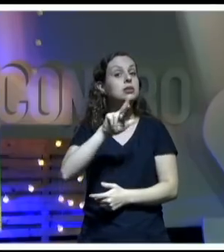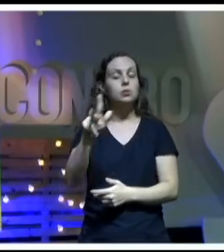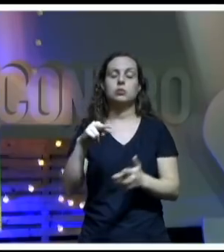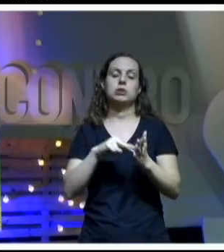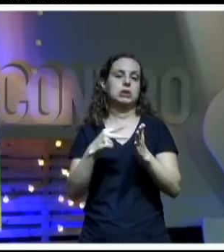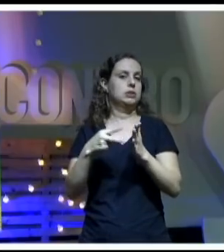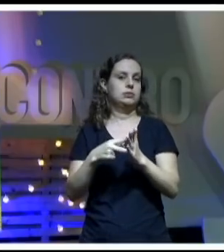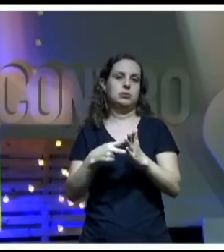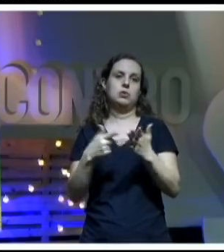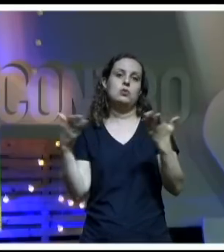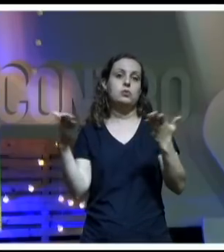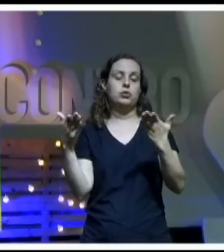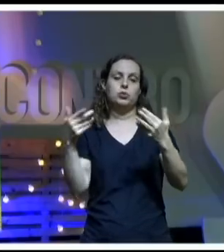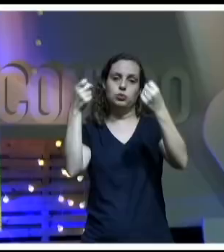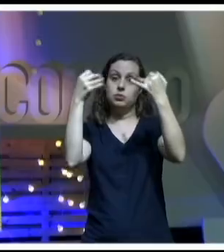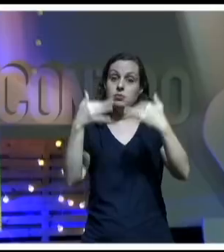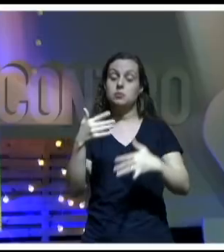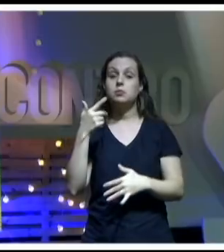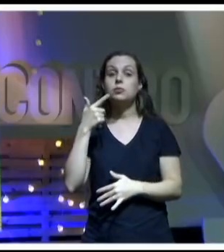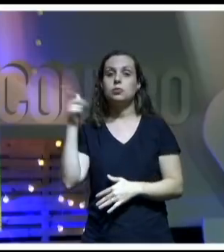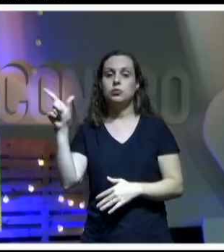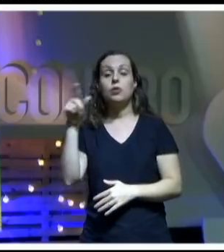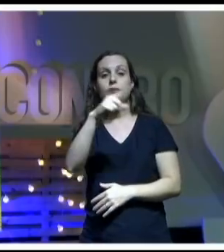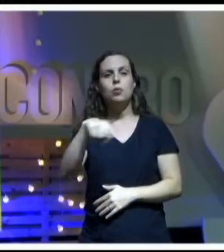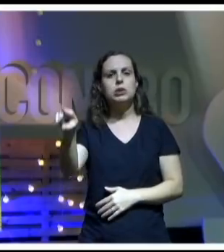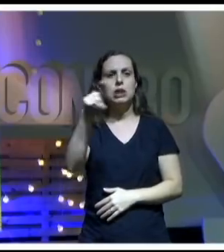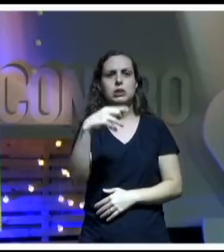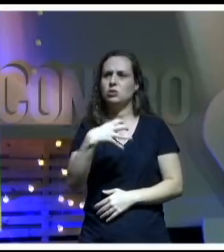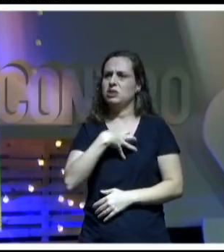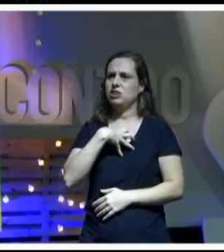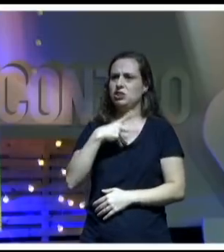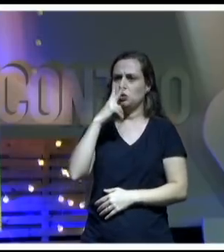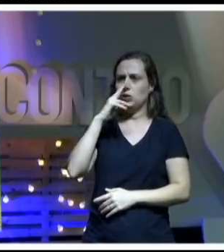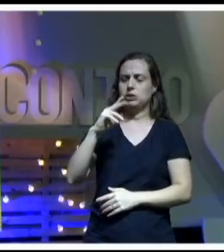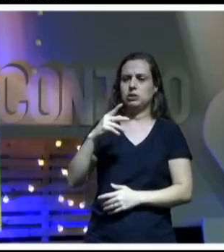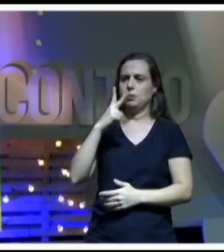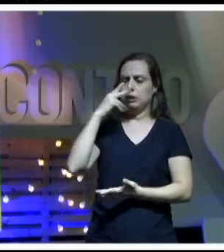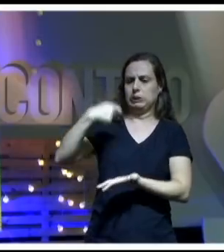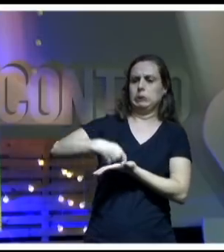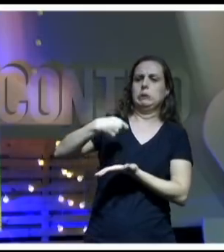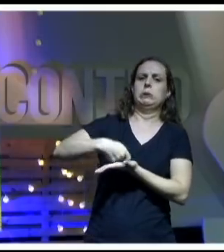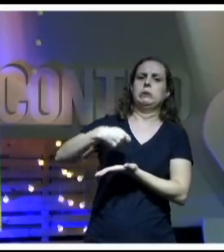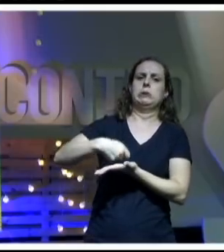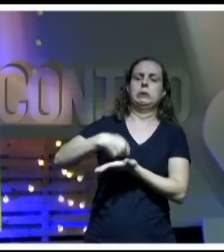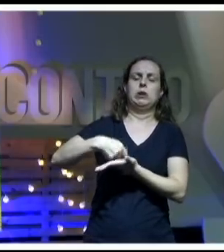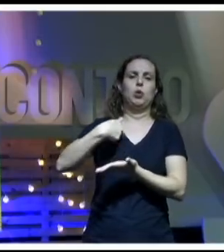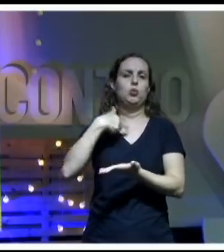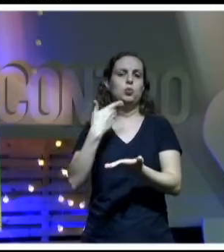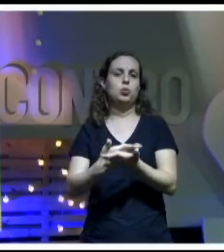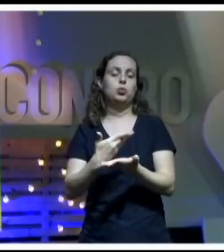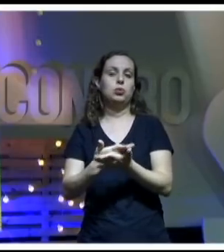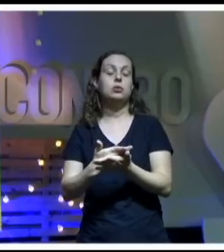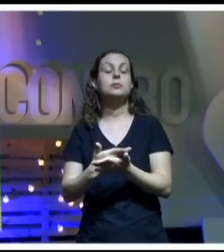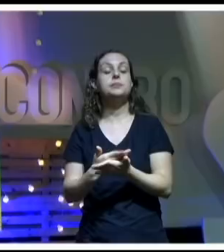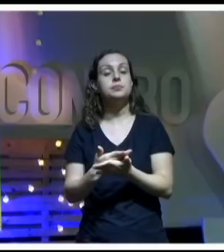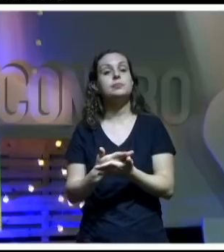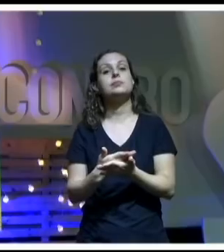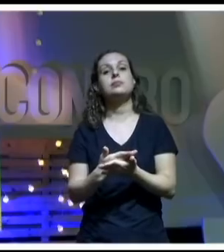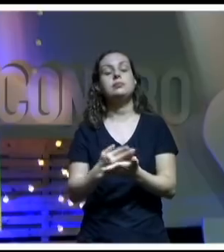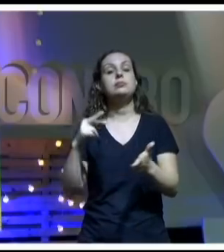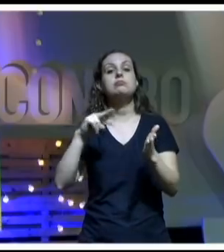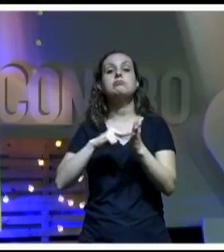não ou seja se sinta pressionado a produzir novas cintas teológicas da igreja no entanto o que isso